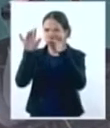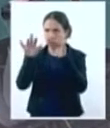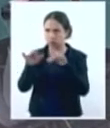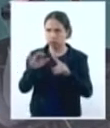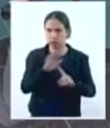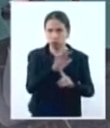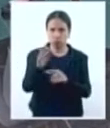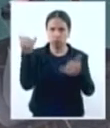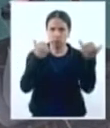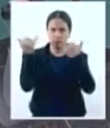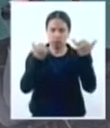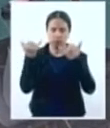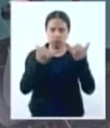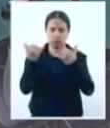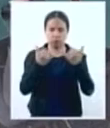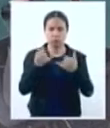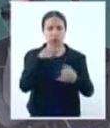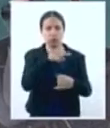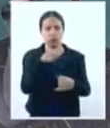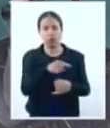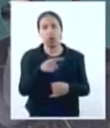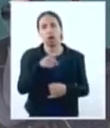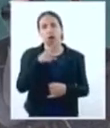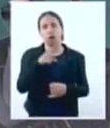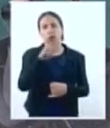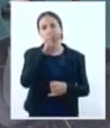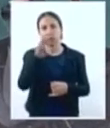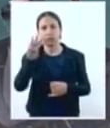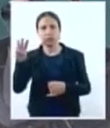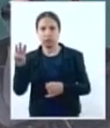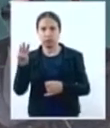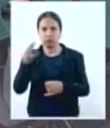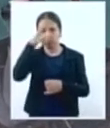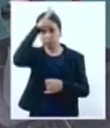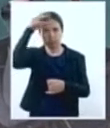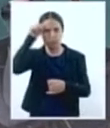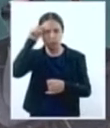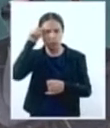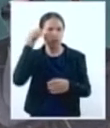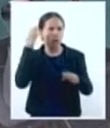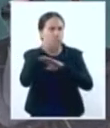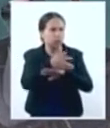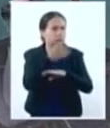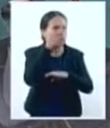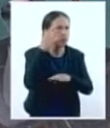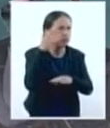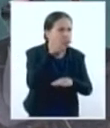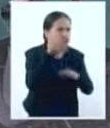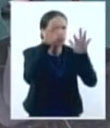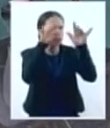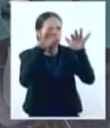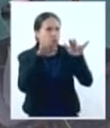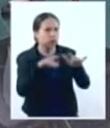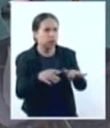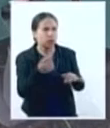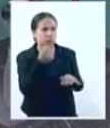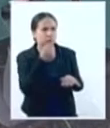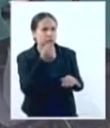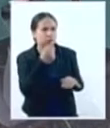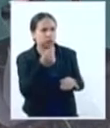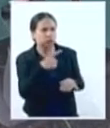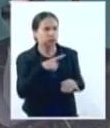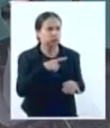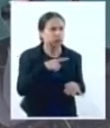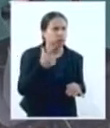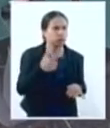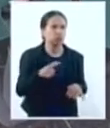pela farmácia, né, das UAS de Uberlândia, no site da Prefeitura. Então, o cidadão estaria aí olhando essa lista, né, com o